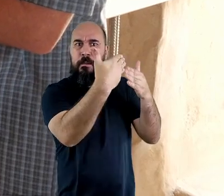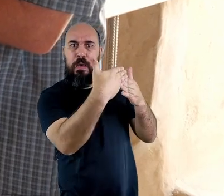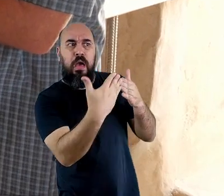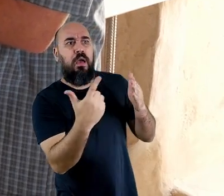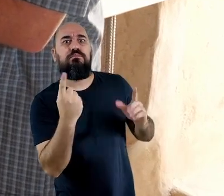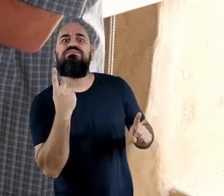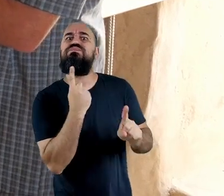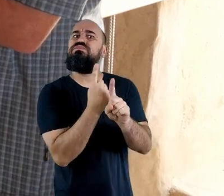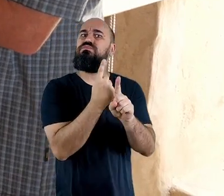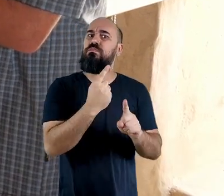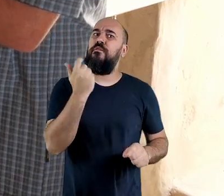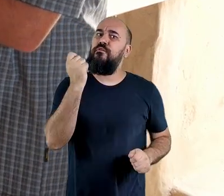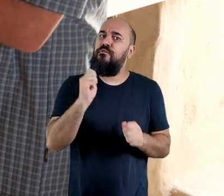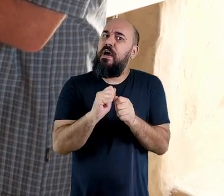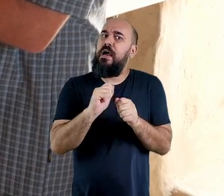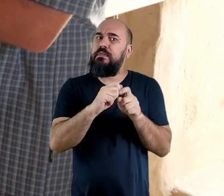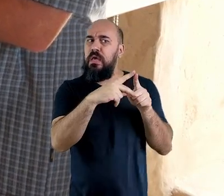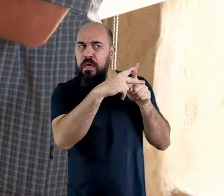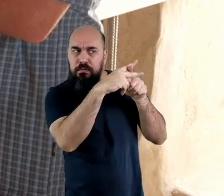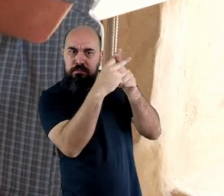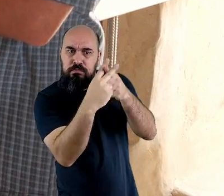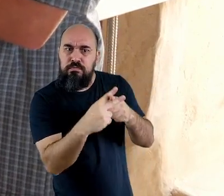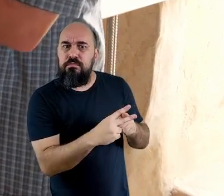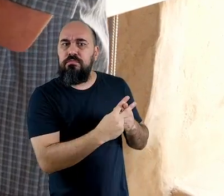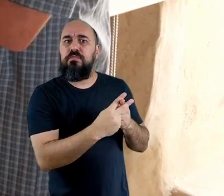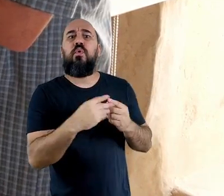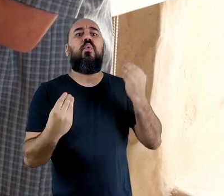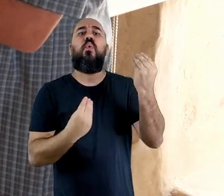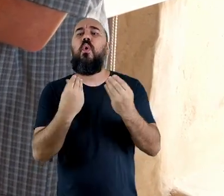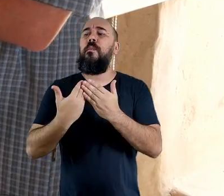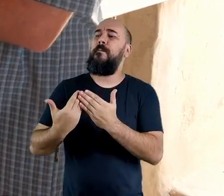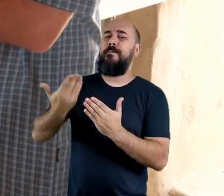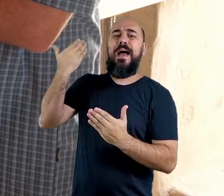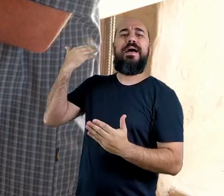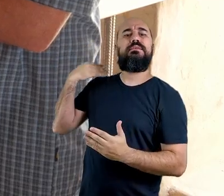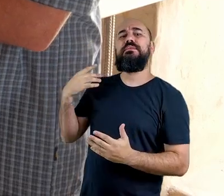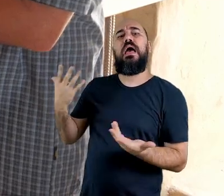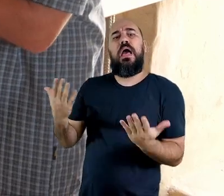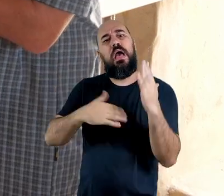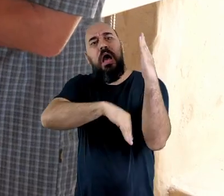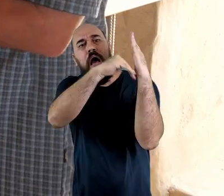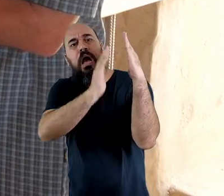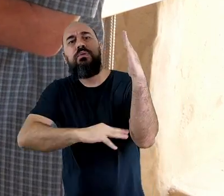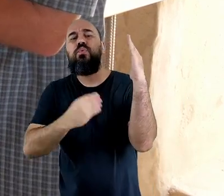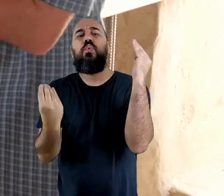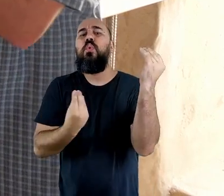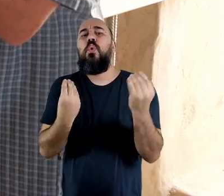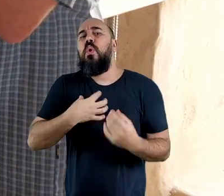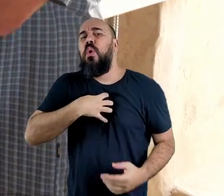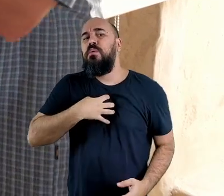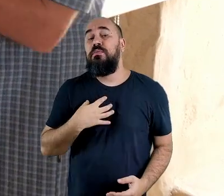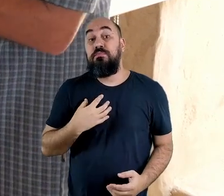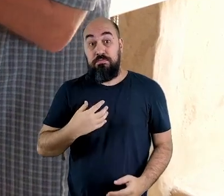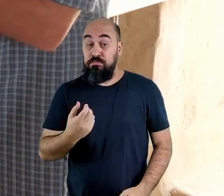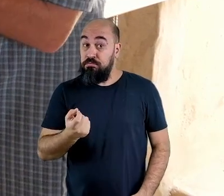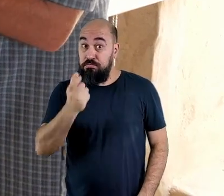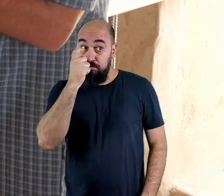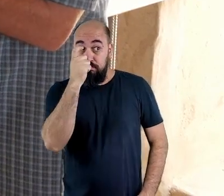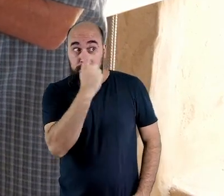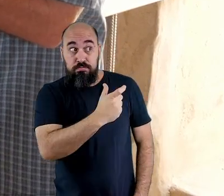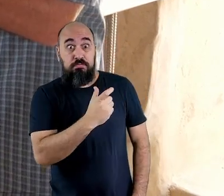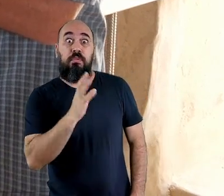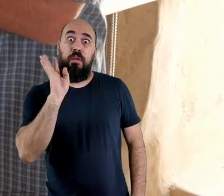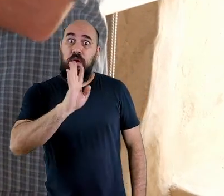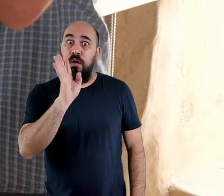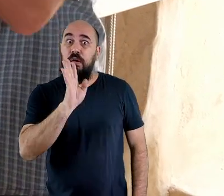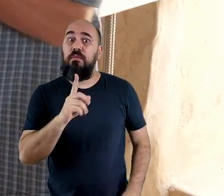puderam reconstituir a decoração original da parede. E é surpreendente porque onde se pode encontrar